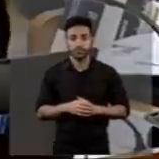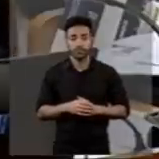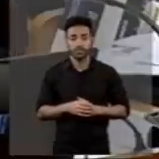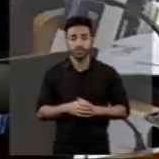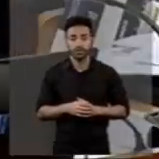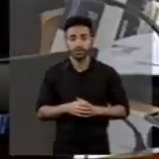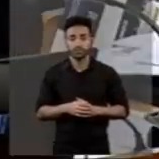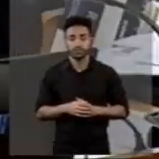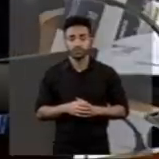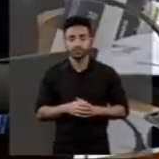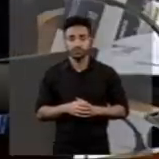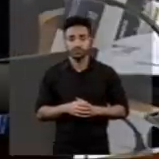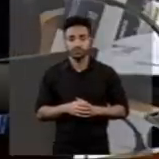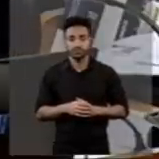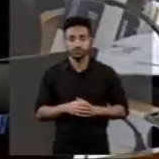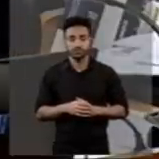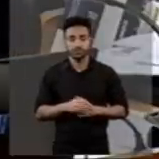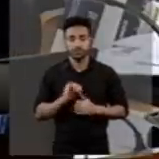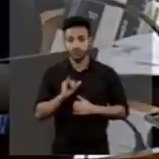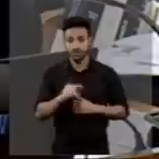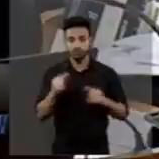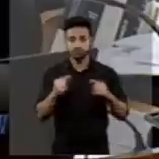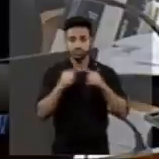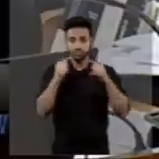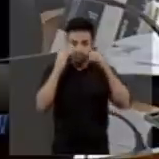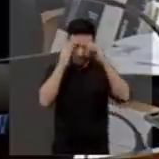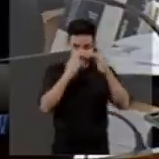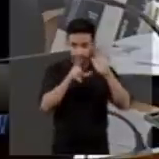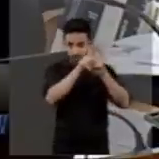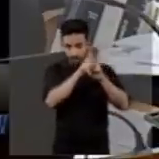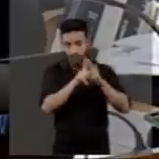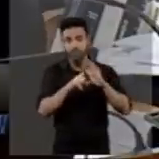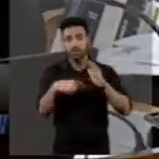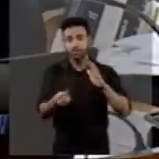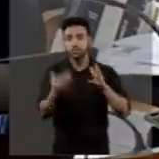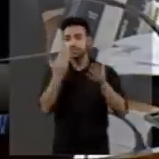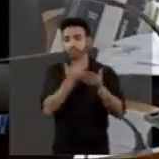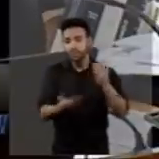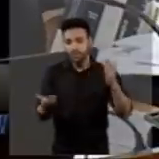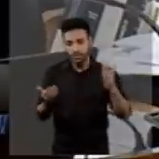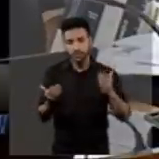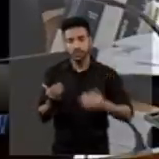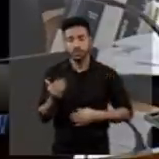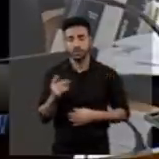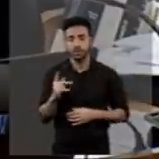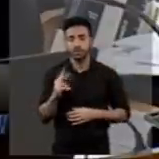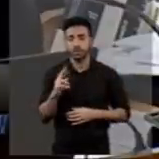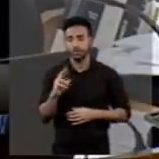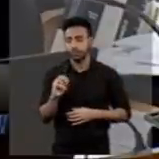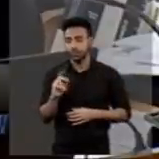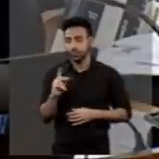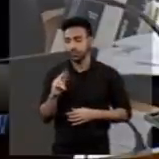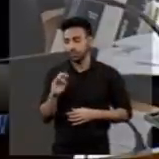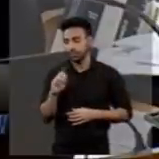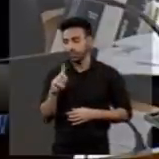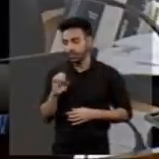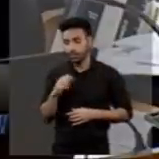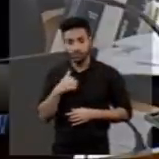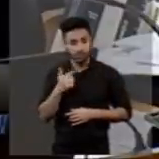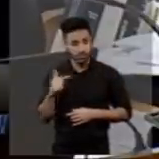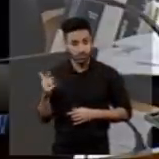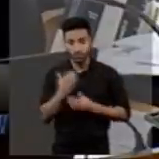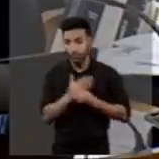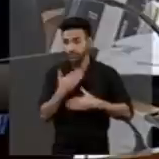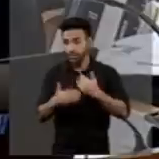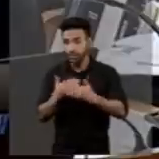legislação, obviamente, nós teríamos a perda de propriedade sem o devido processo legal,